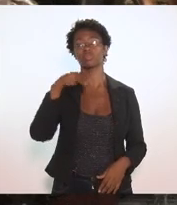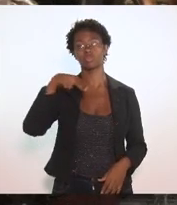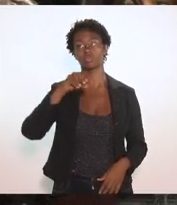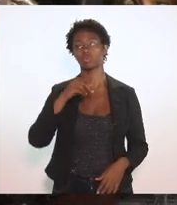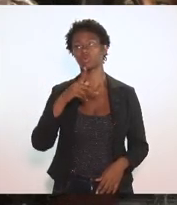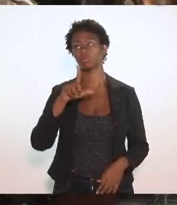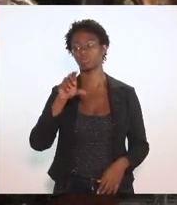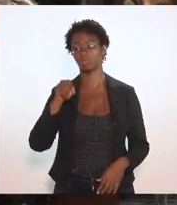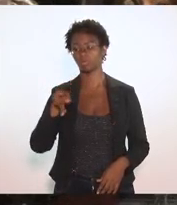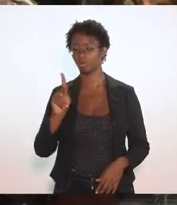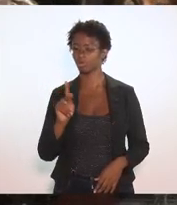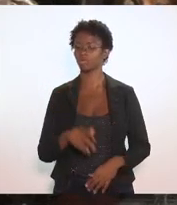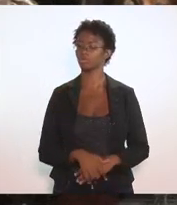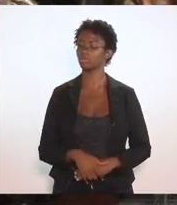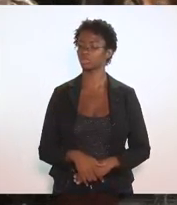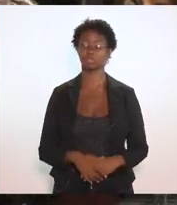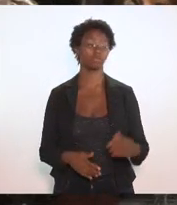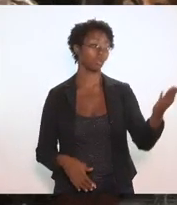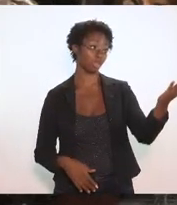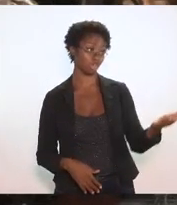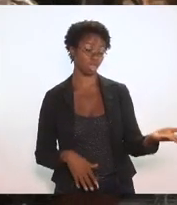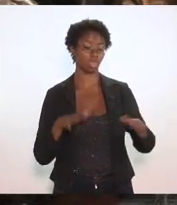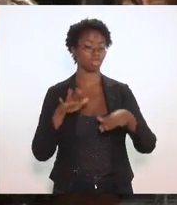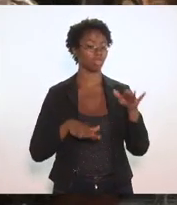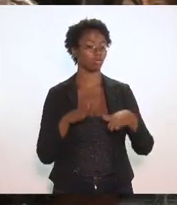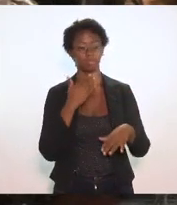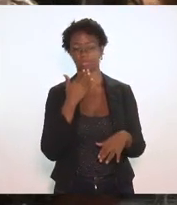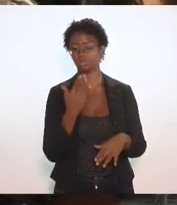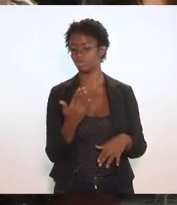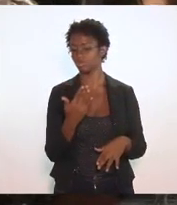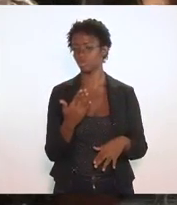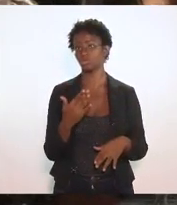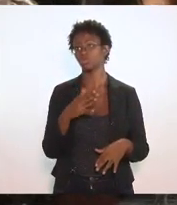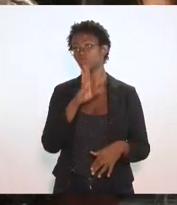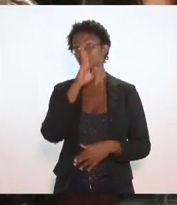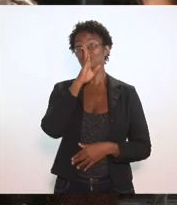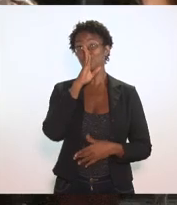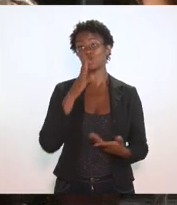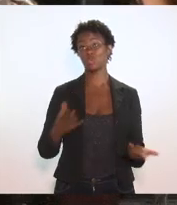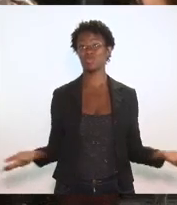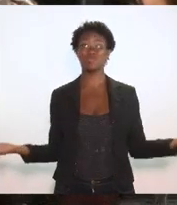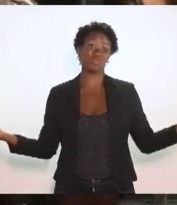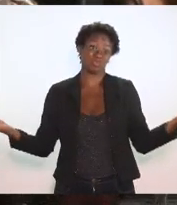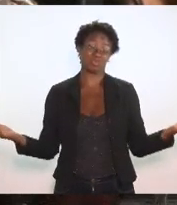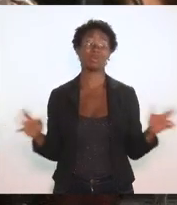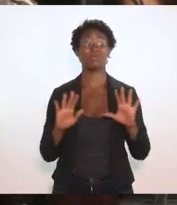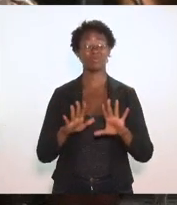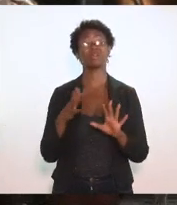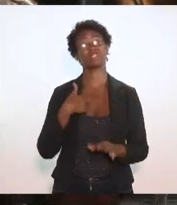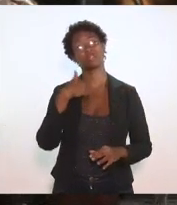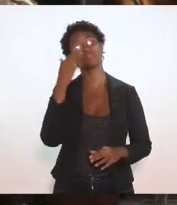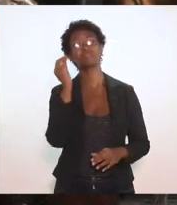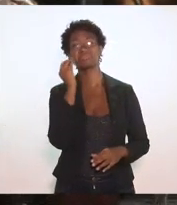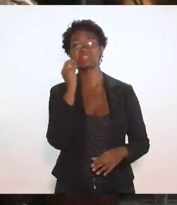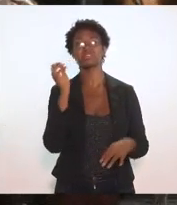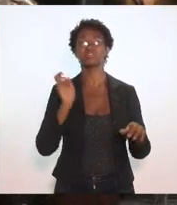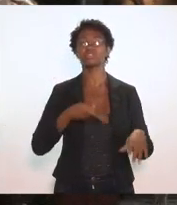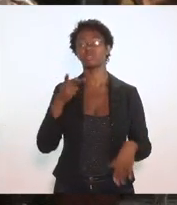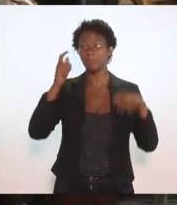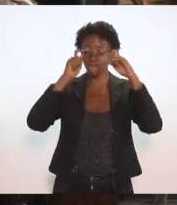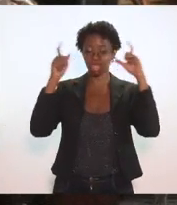instante. Vossa Excelência pode ter pedido com som fechado, mas eu procuro aqui estar sempre